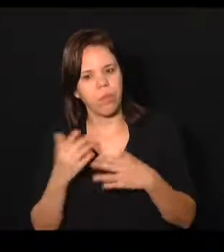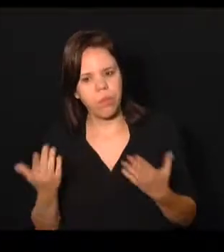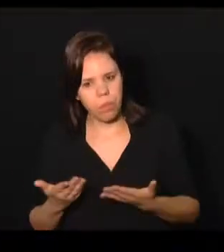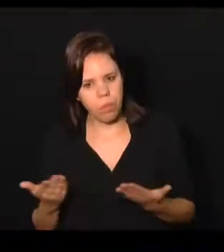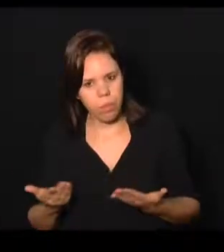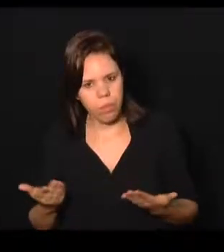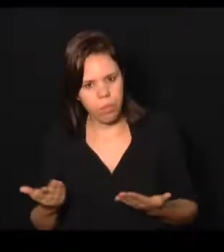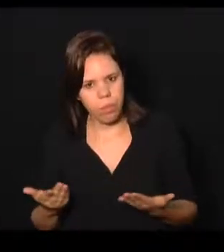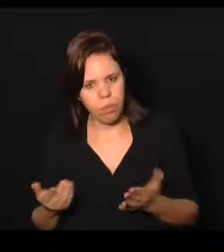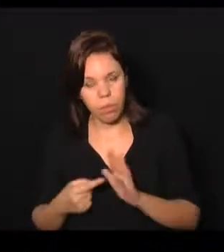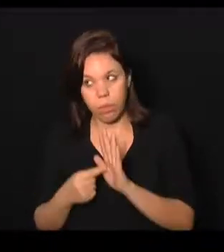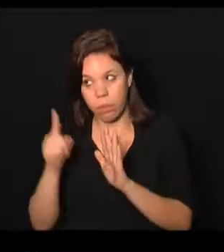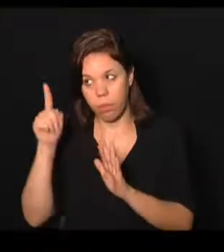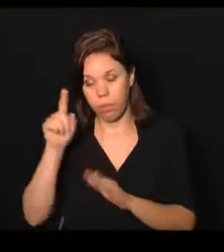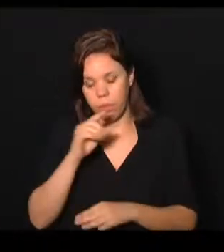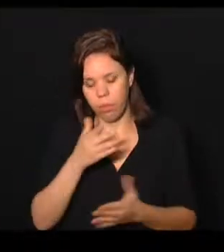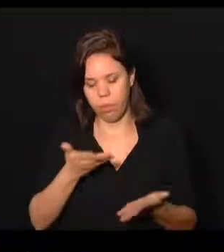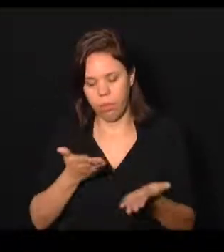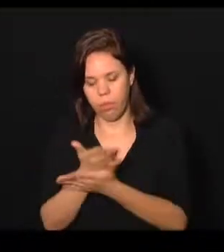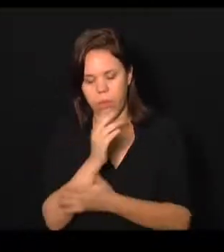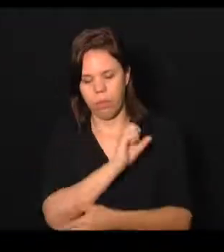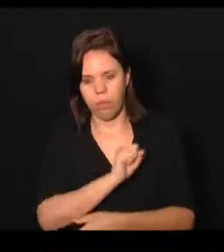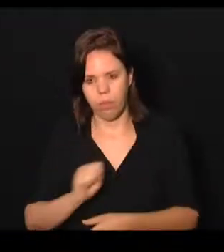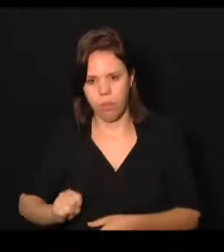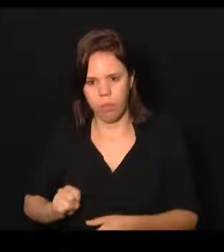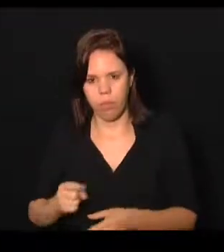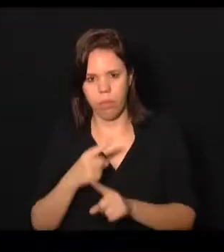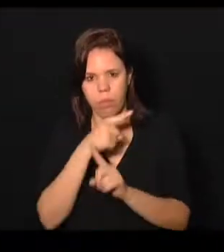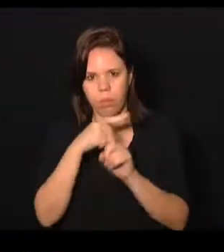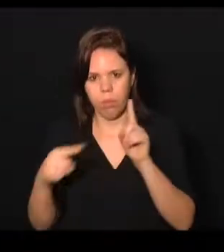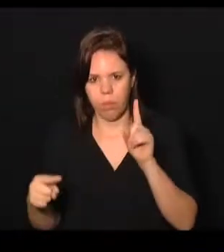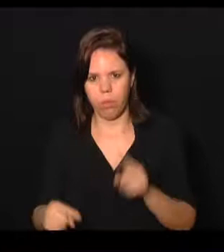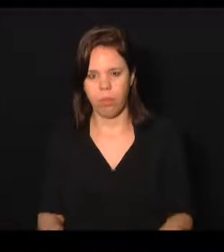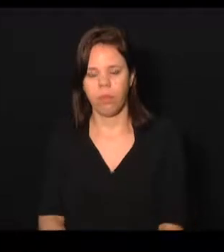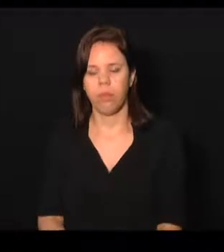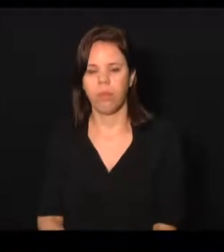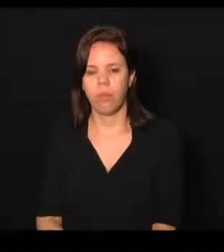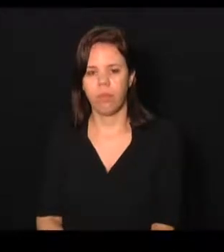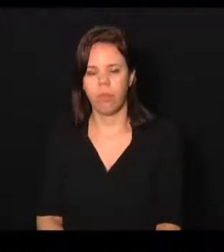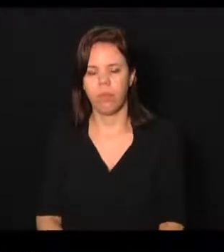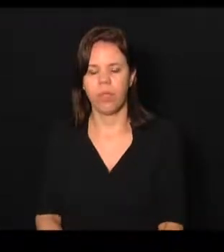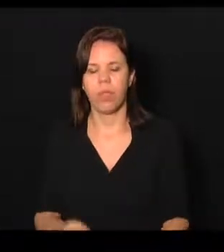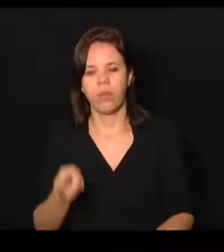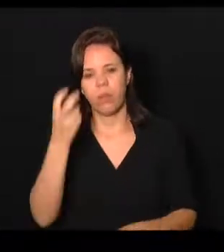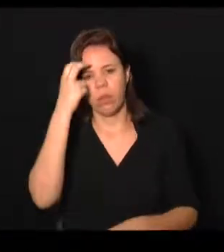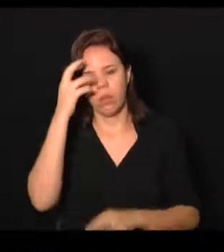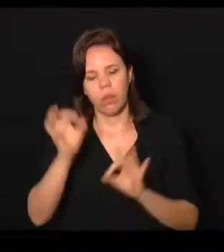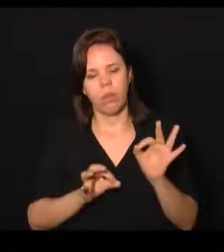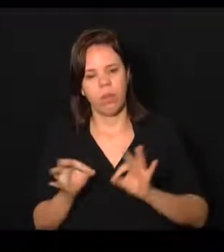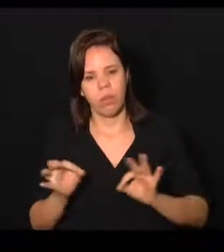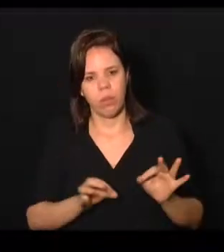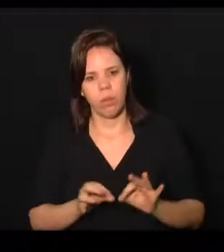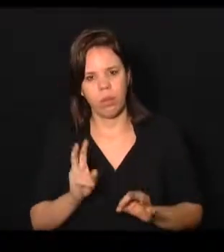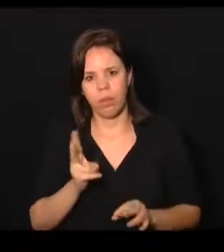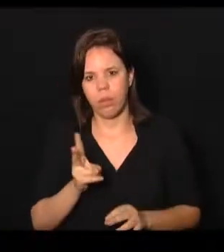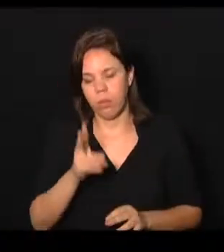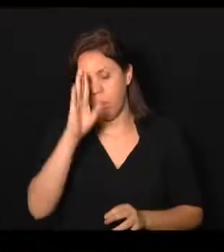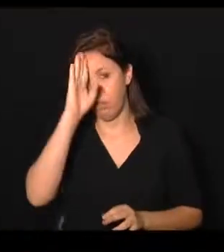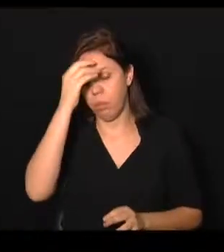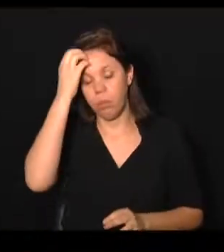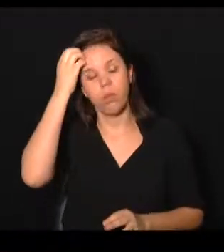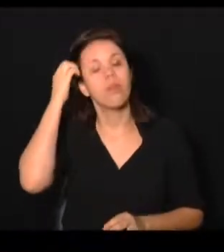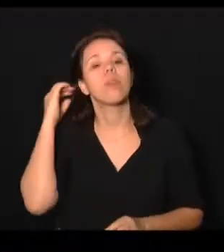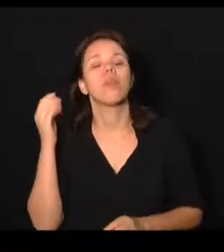que passou no Senado em relação à meia entrada para os projetos culturais, ela sempre prioriza aquele doador de